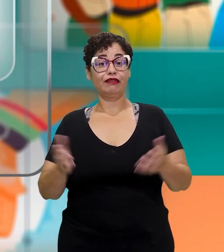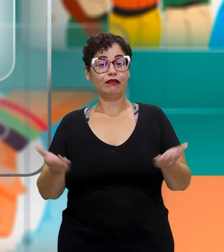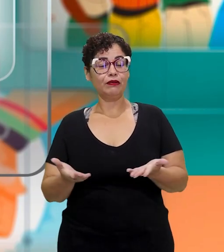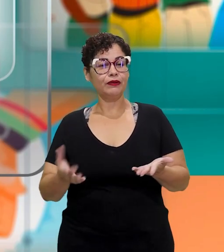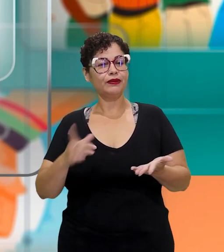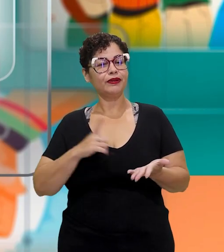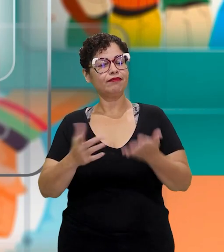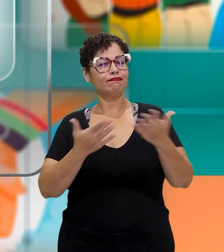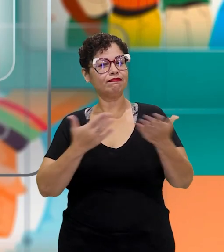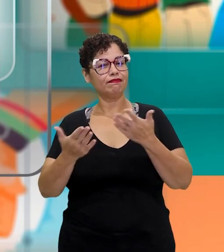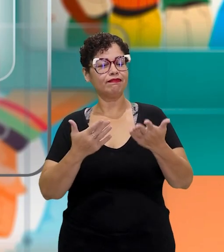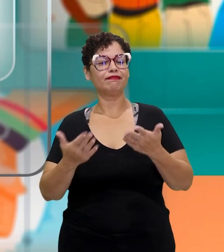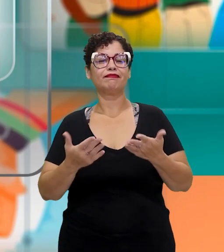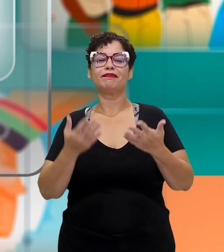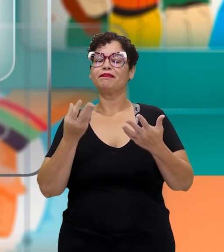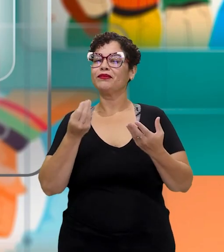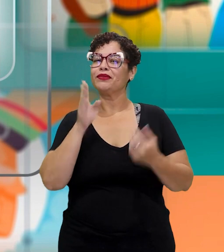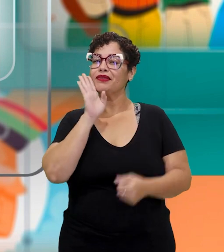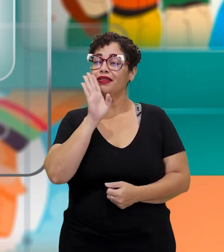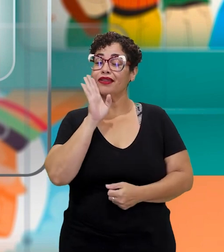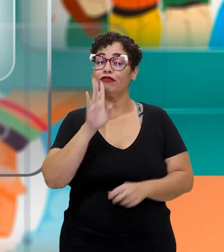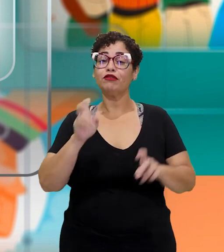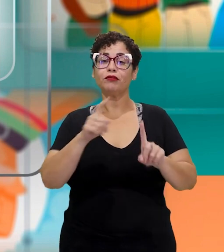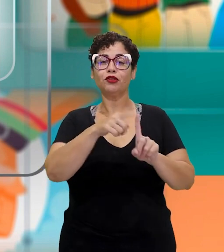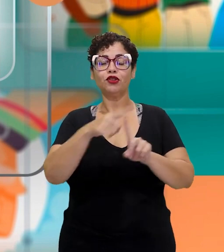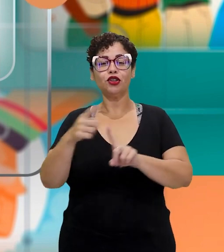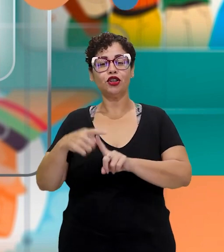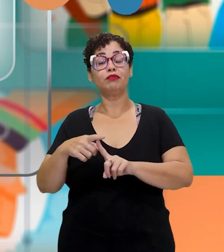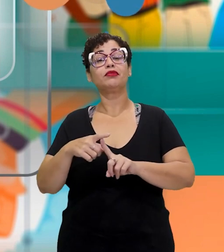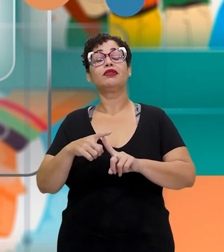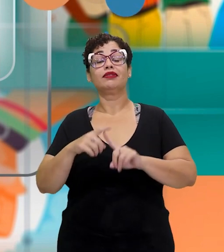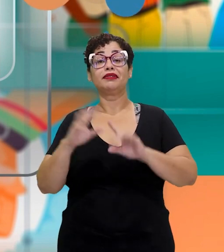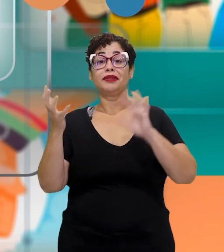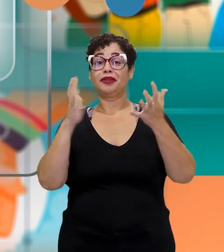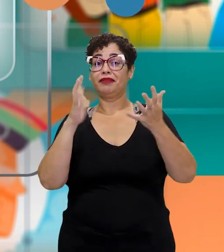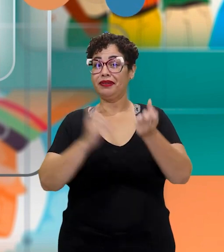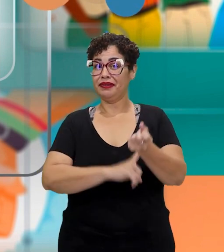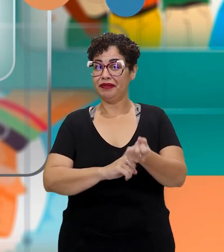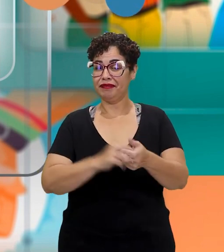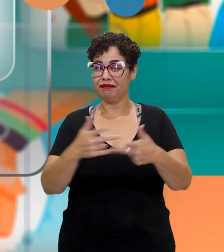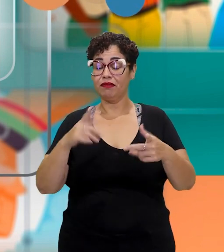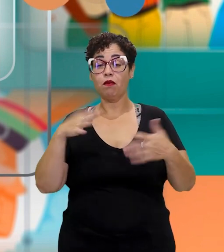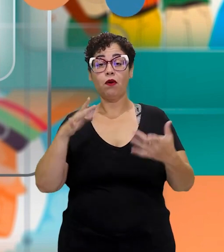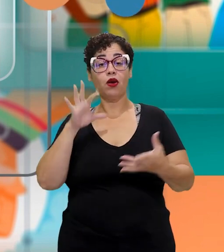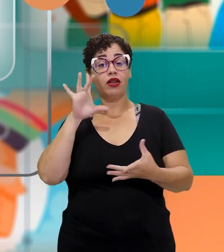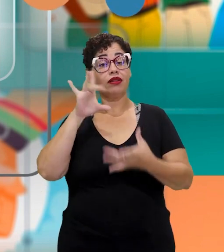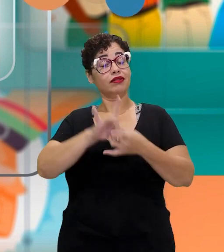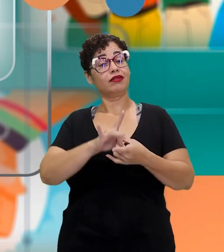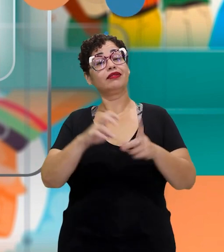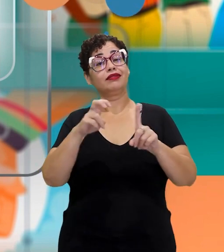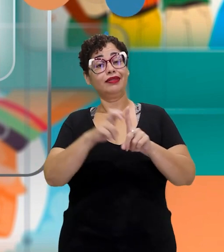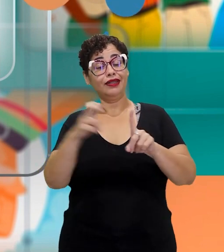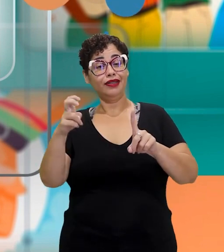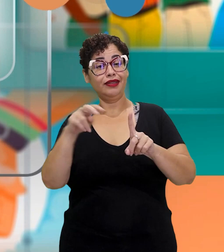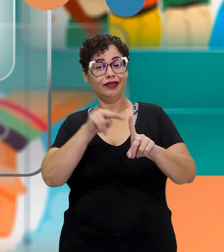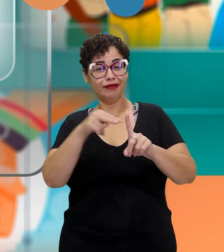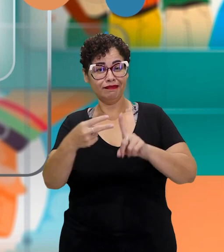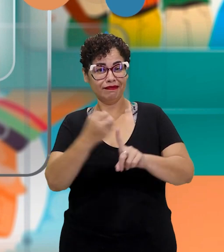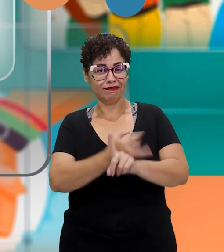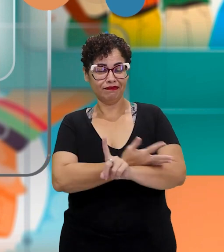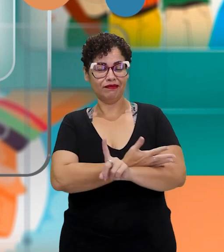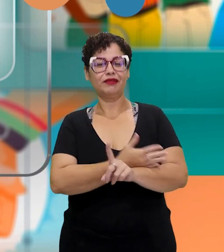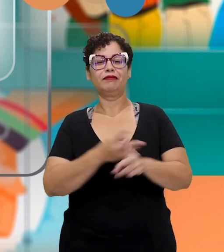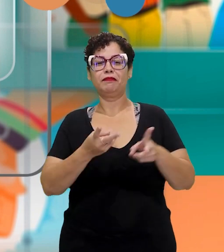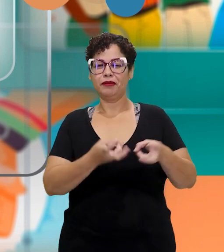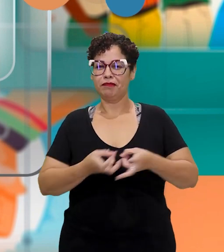Hoje teremos um bate-papo super bacana sobre os tipos de temperamento e sua conexão com a inteligência socioemocional.